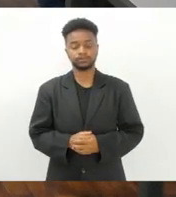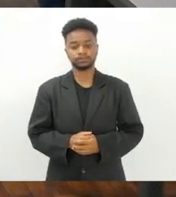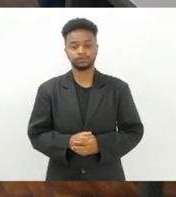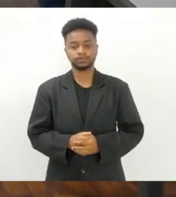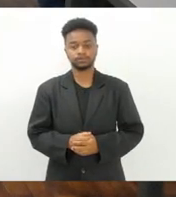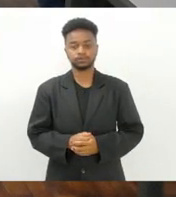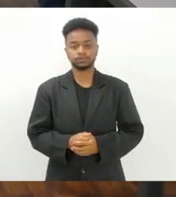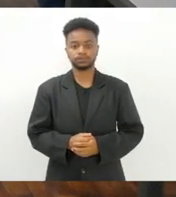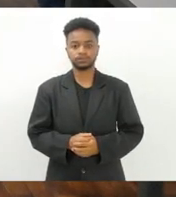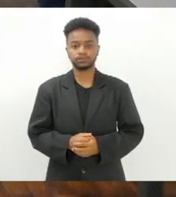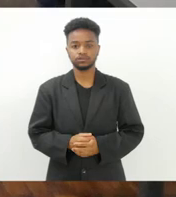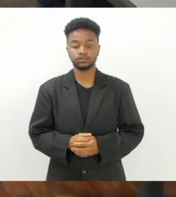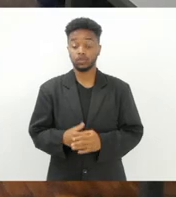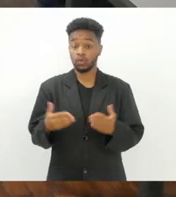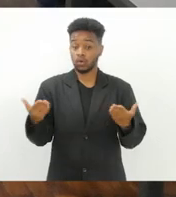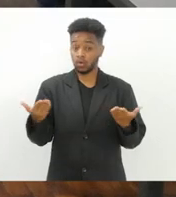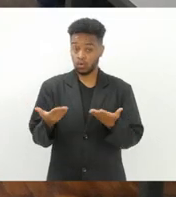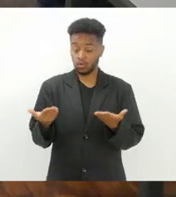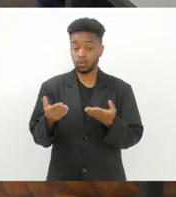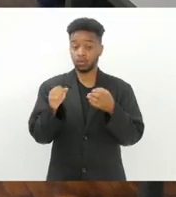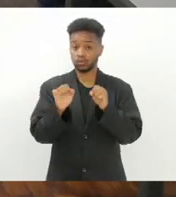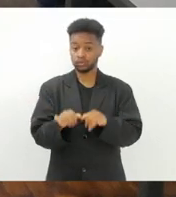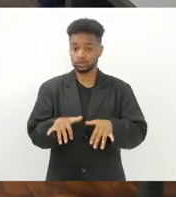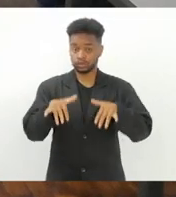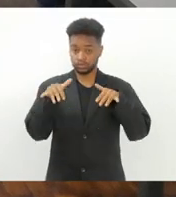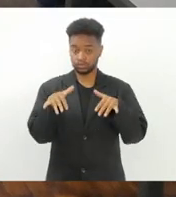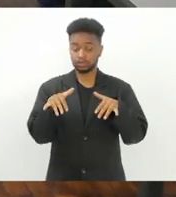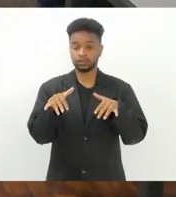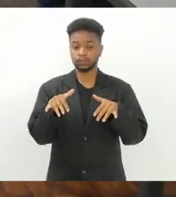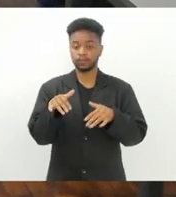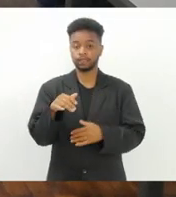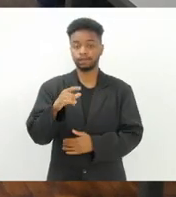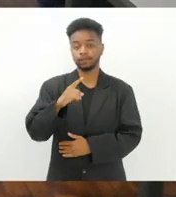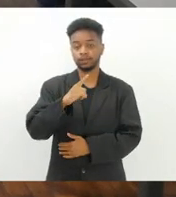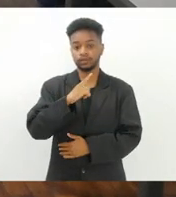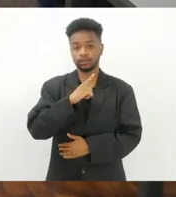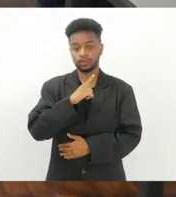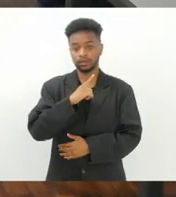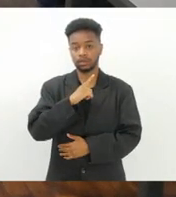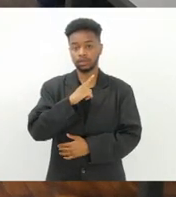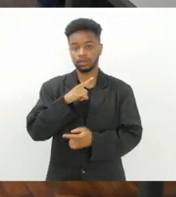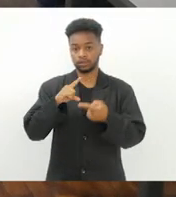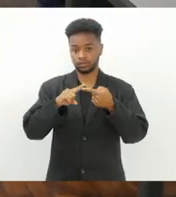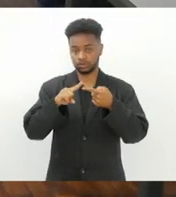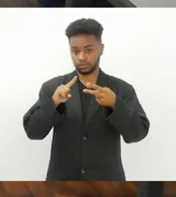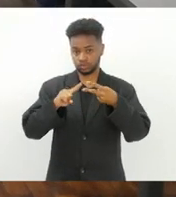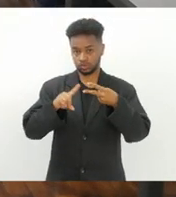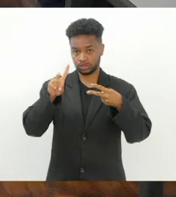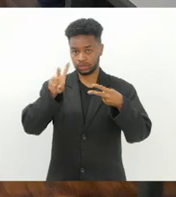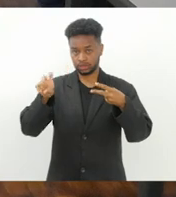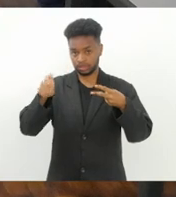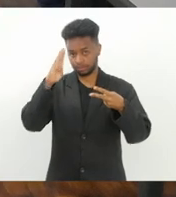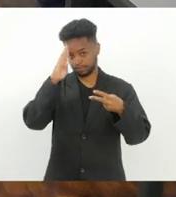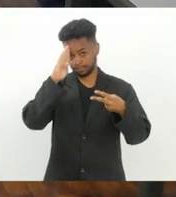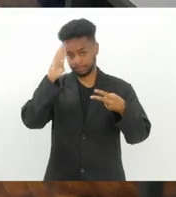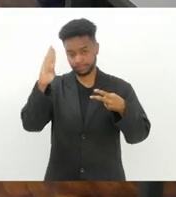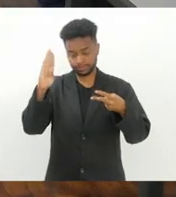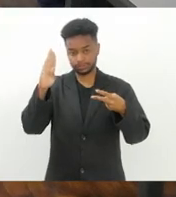Hoje, essa audiência ela tem dois temas centrais.